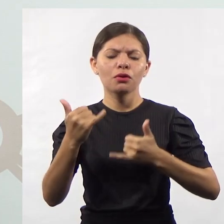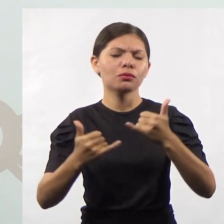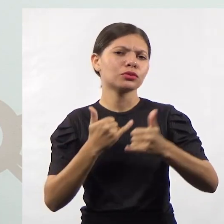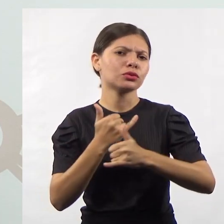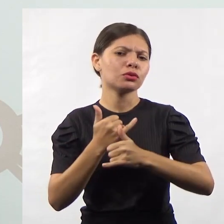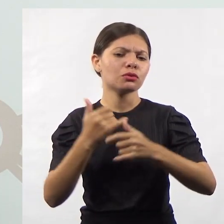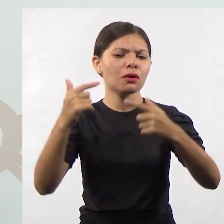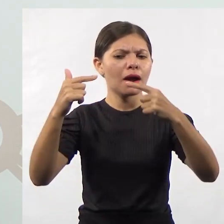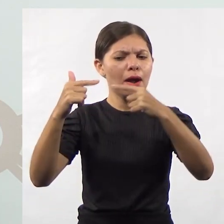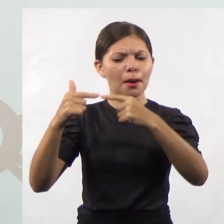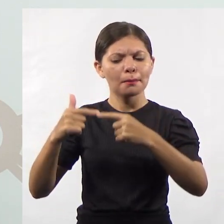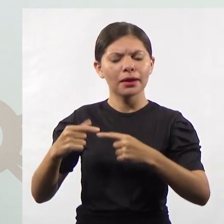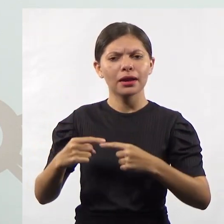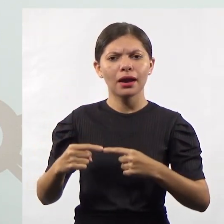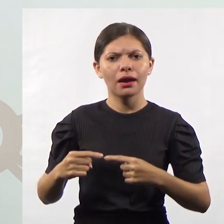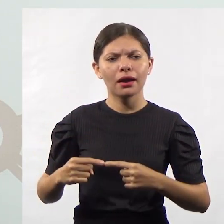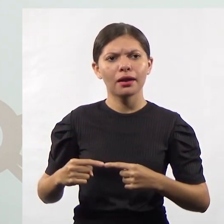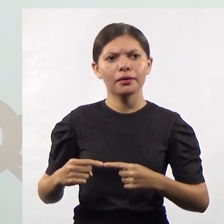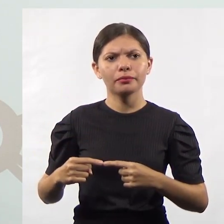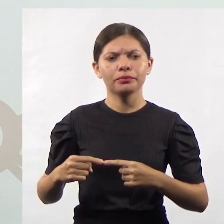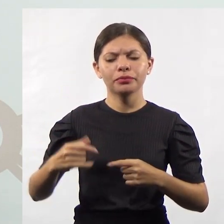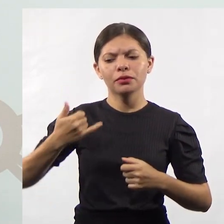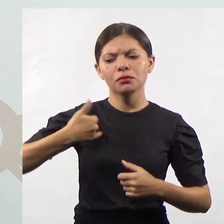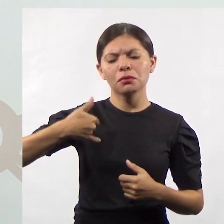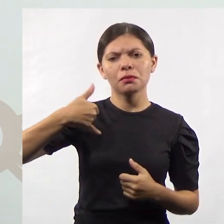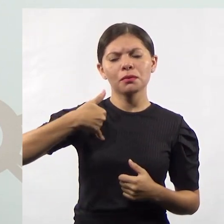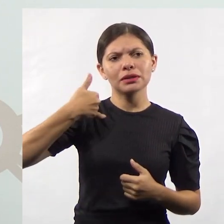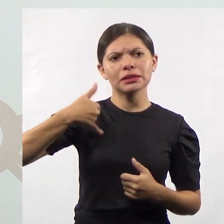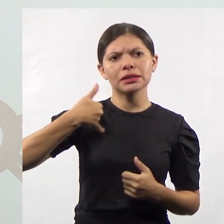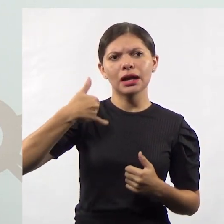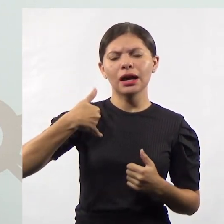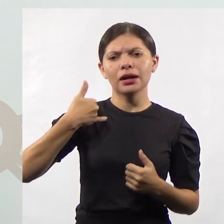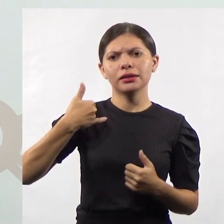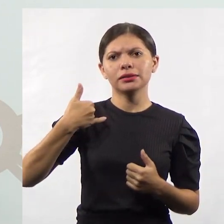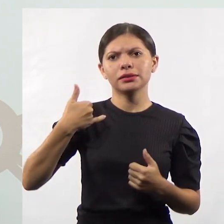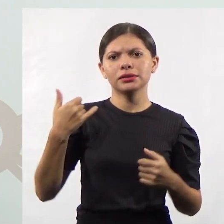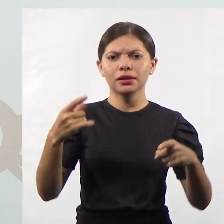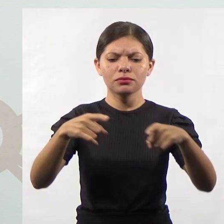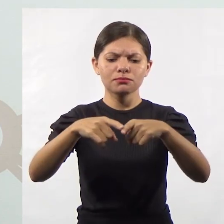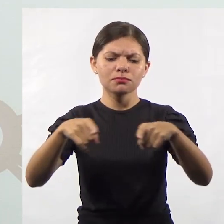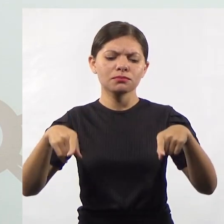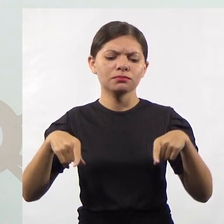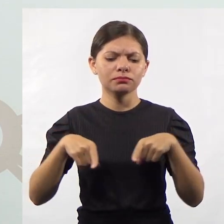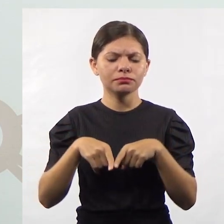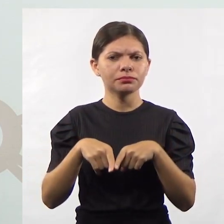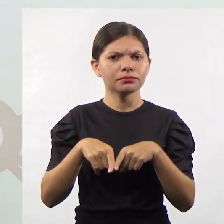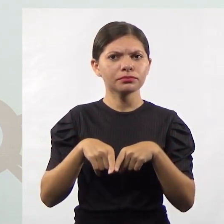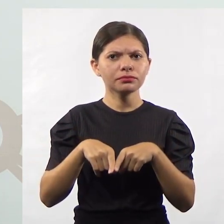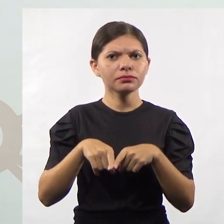ser aplicado, em quais idades, com quais turmas, por que esse jogo